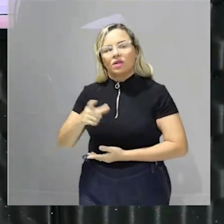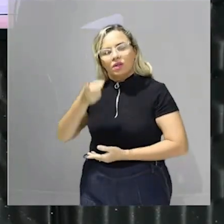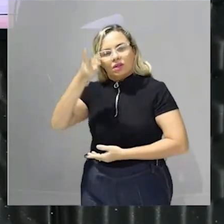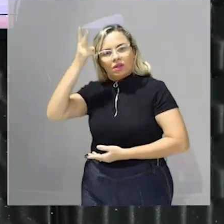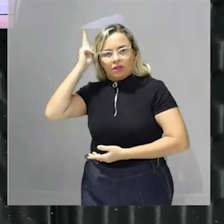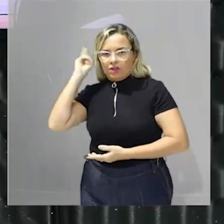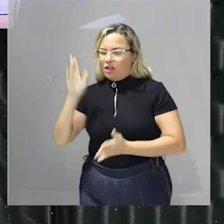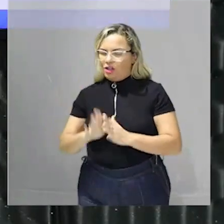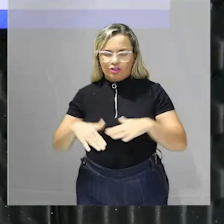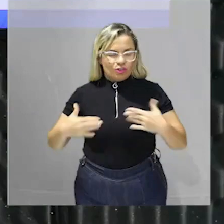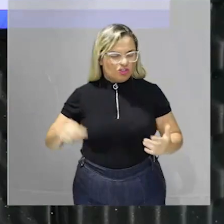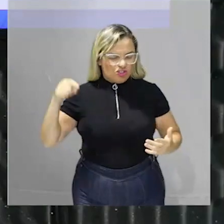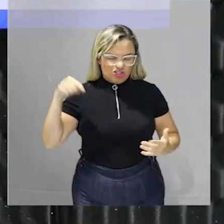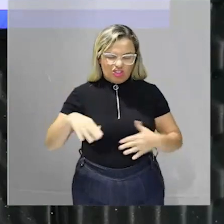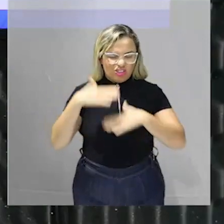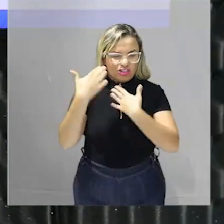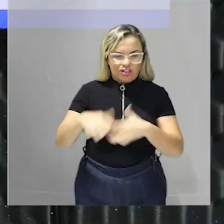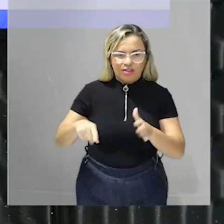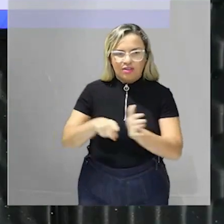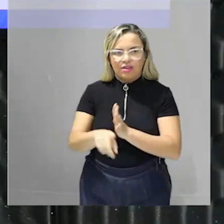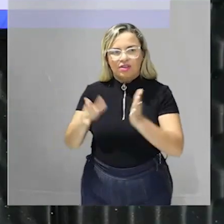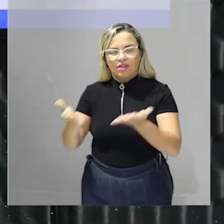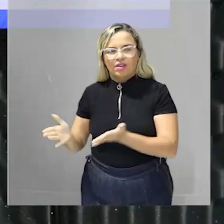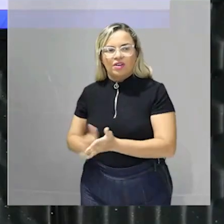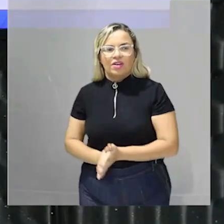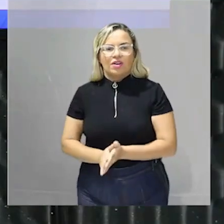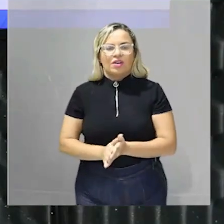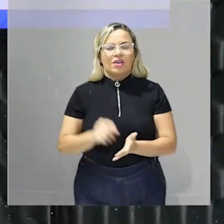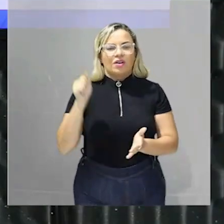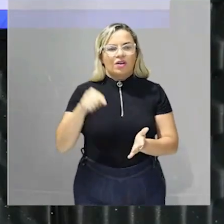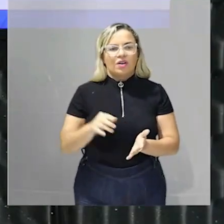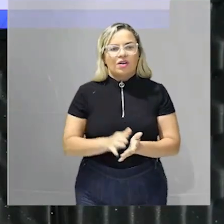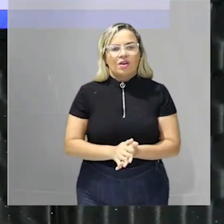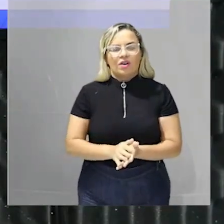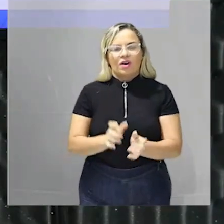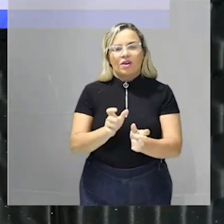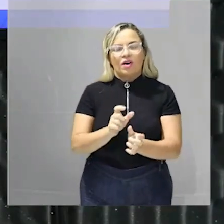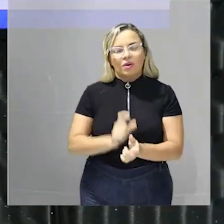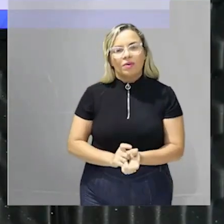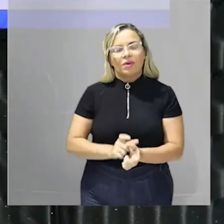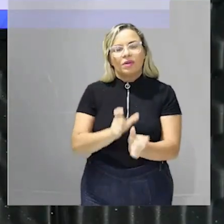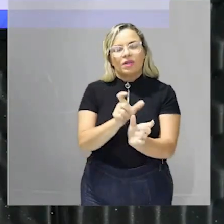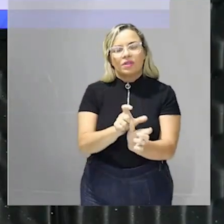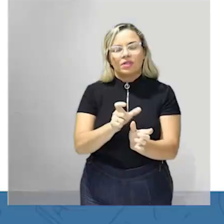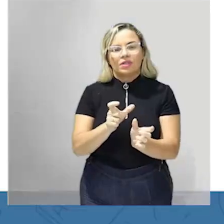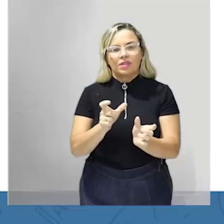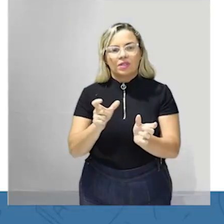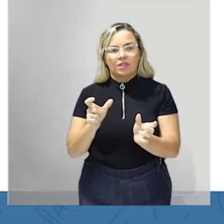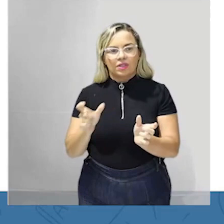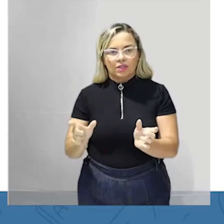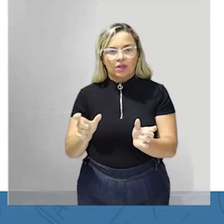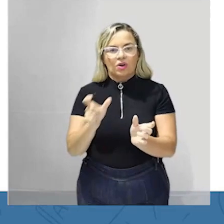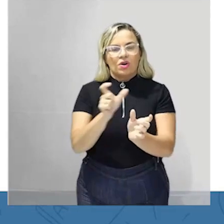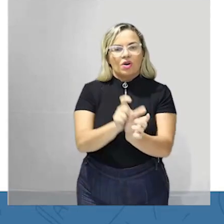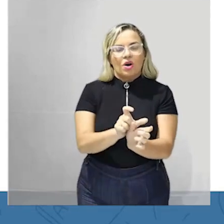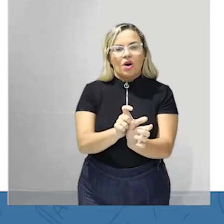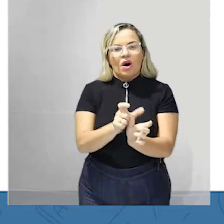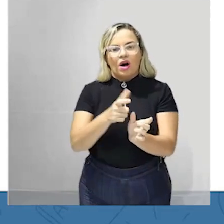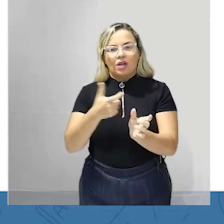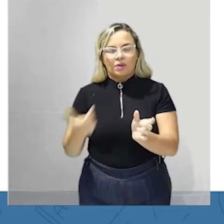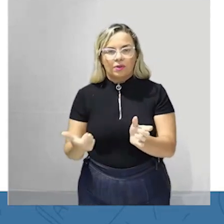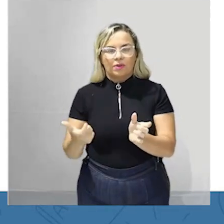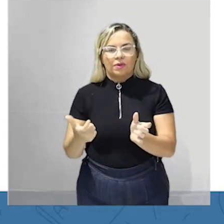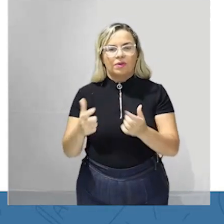botando só o que cai. Então, vamos lá. Sinônimo, antônimos e homônimos. Só que antes da